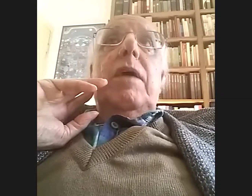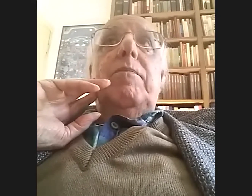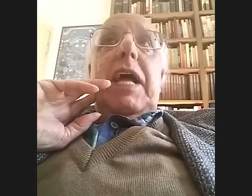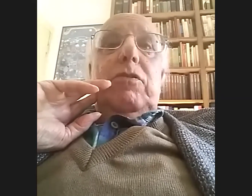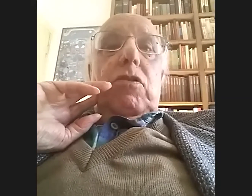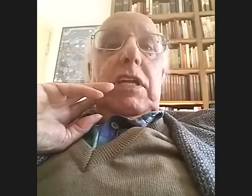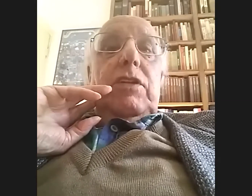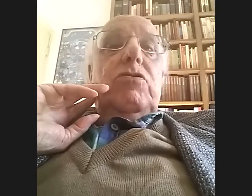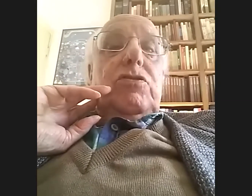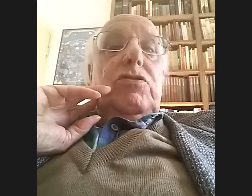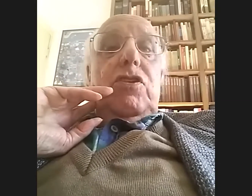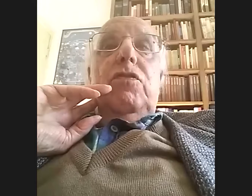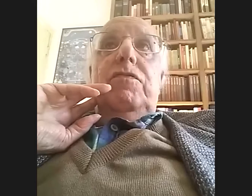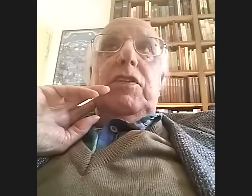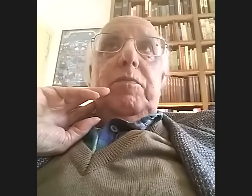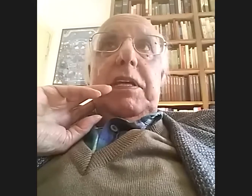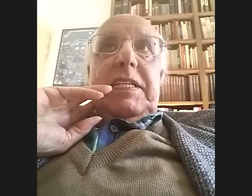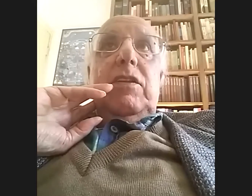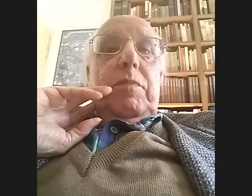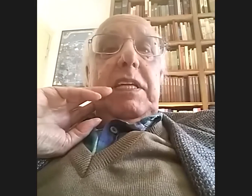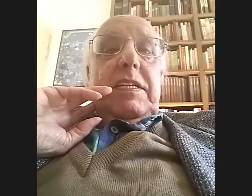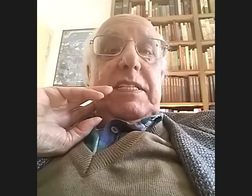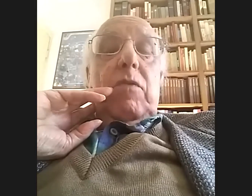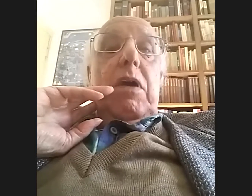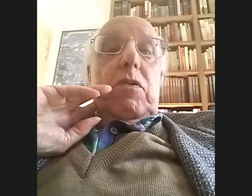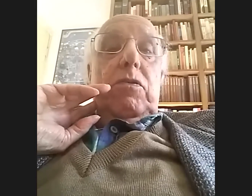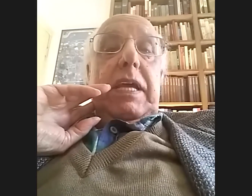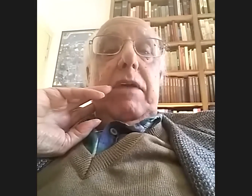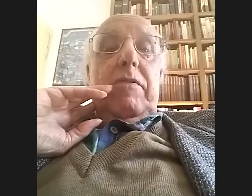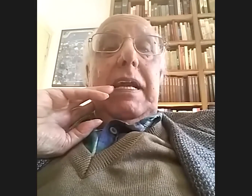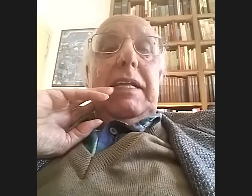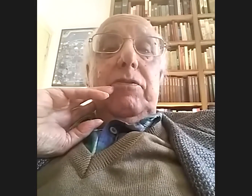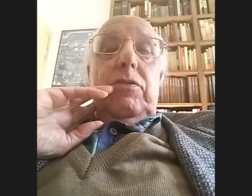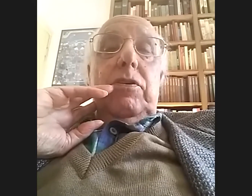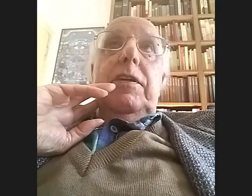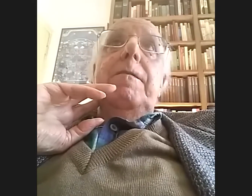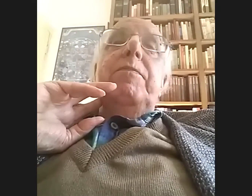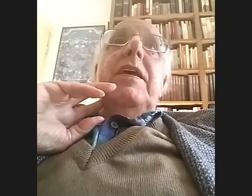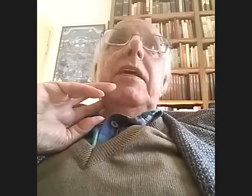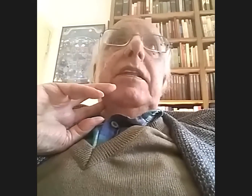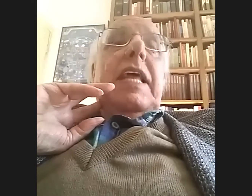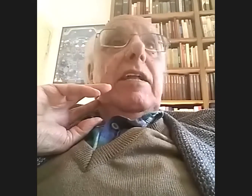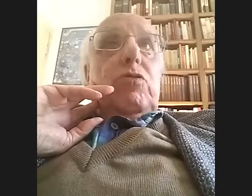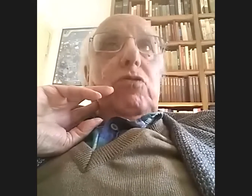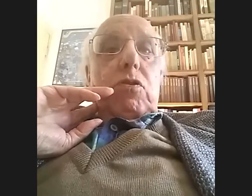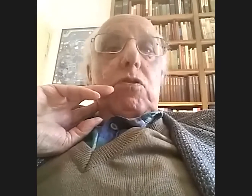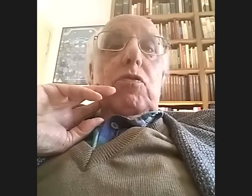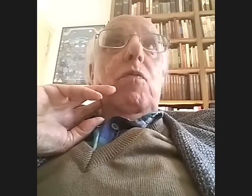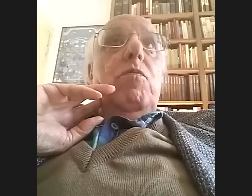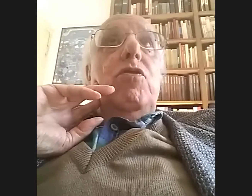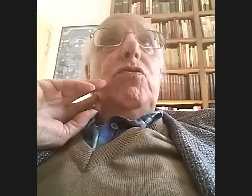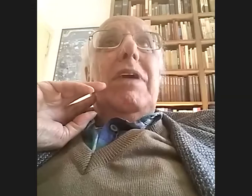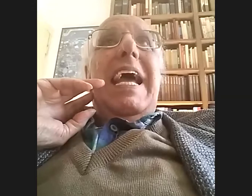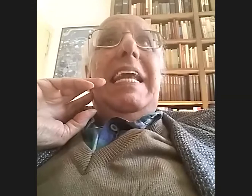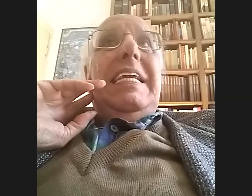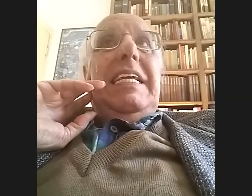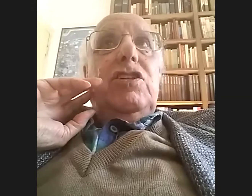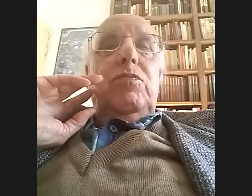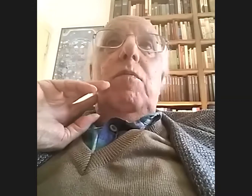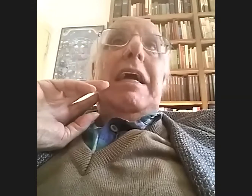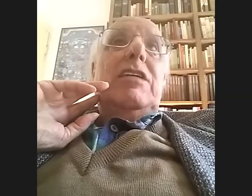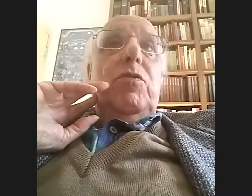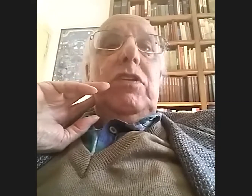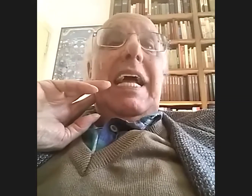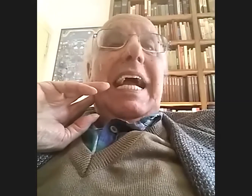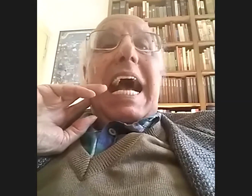o deputado Orlando Silva, do PCdoB de São Paulo, que era o relator, tentou, com muito